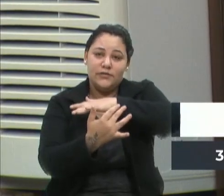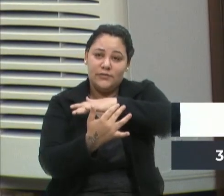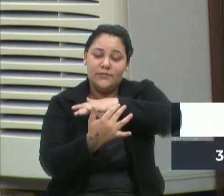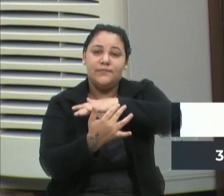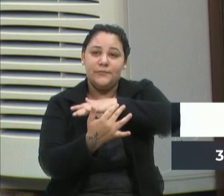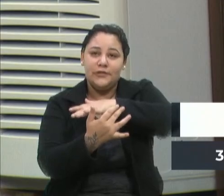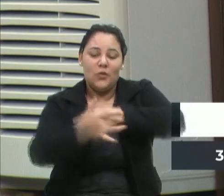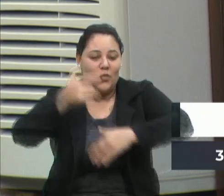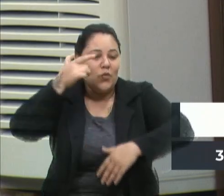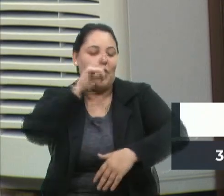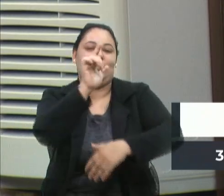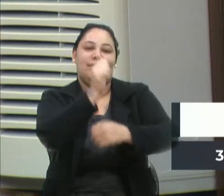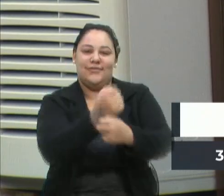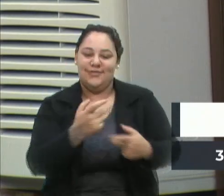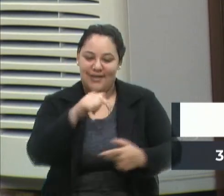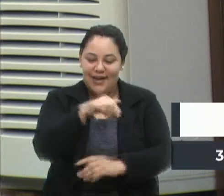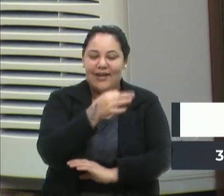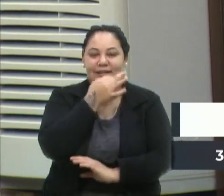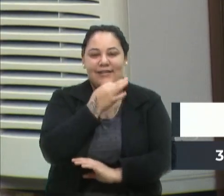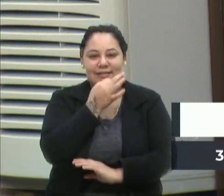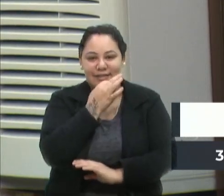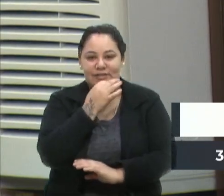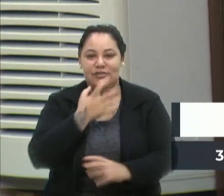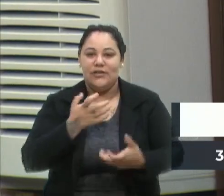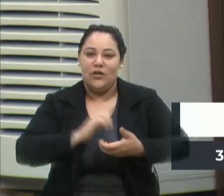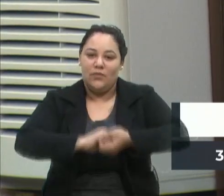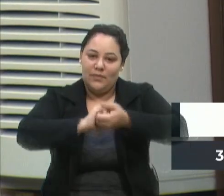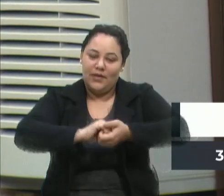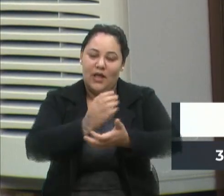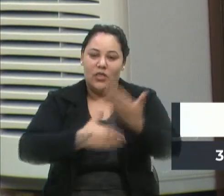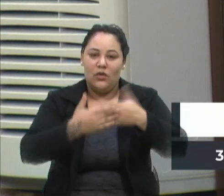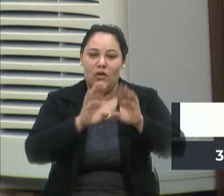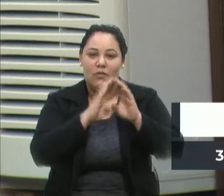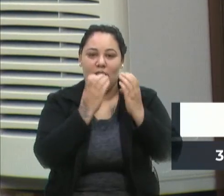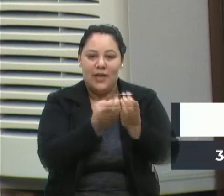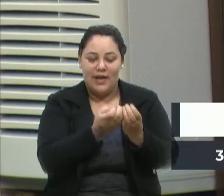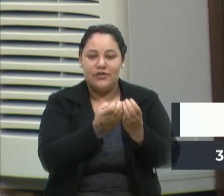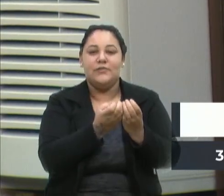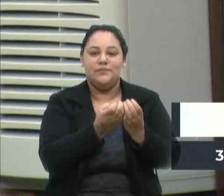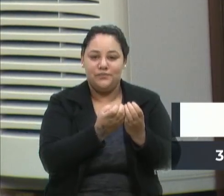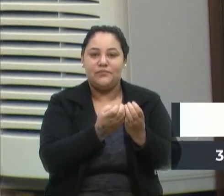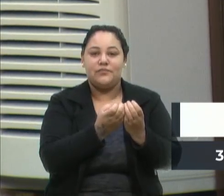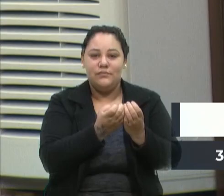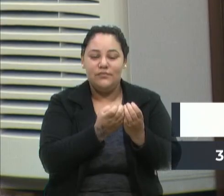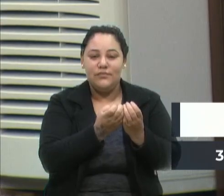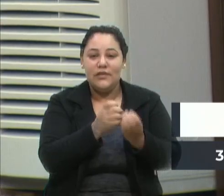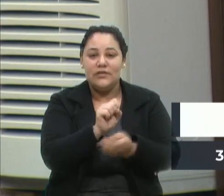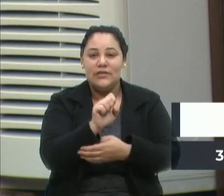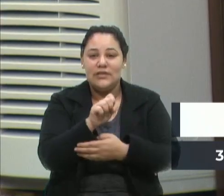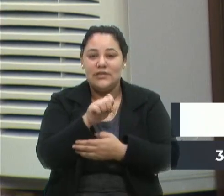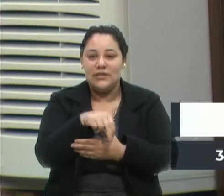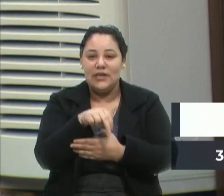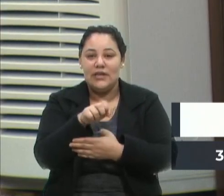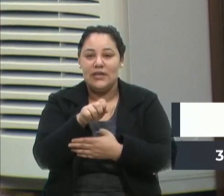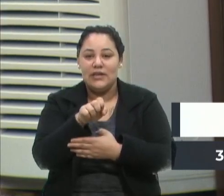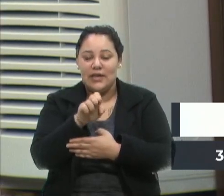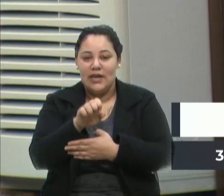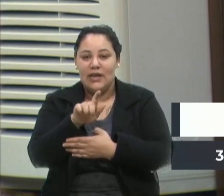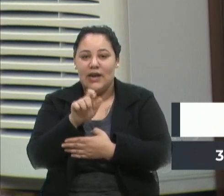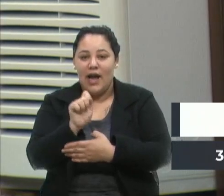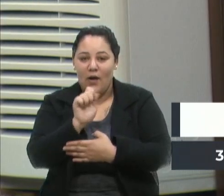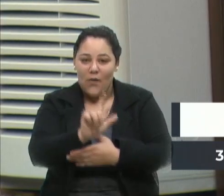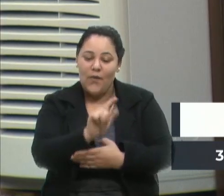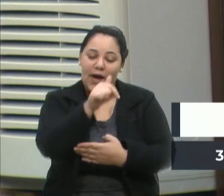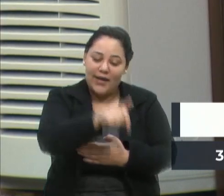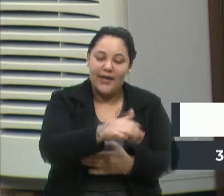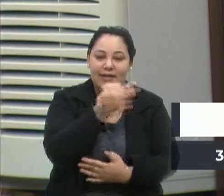queria cumprimentando o Cher, cumprimentar toda a comunidade senegalesa aqui que está em Caxias do Sul, né, pela vitória